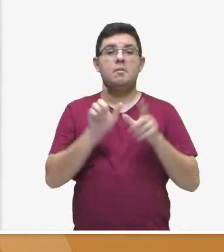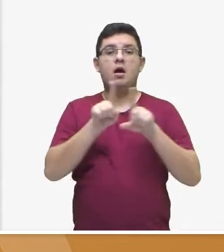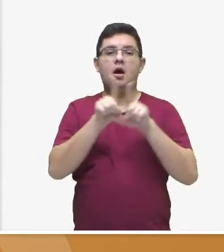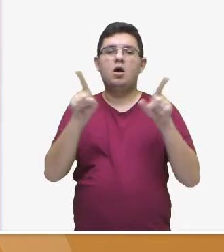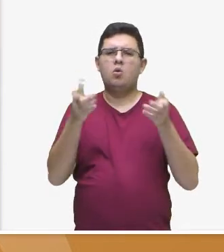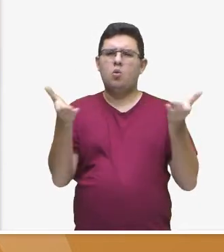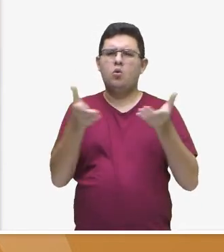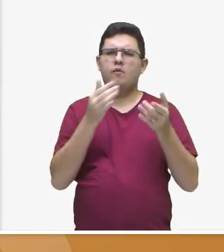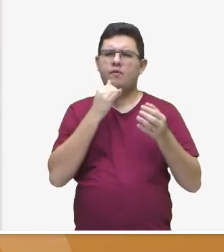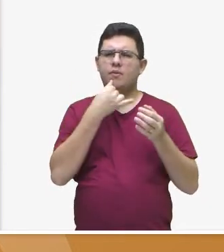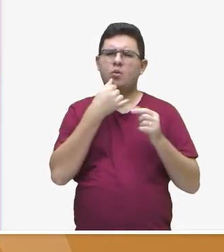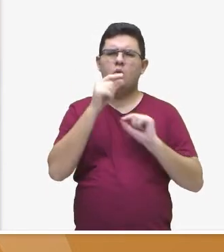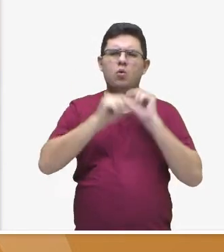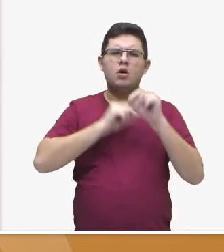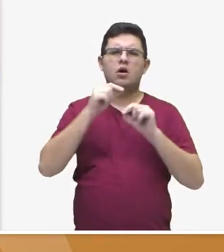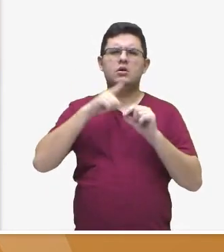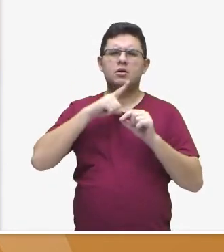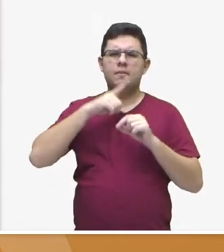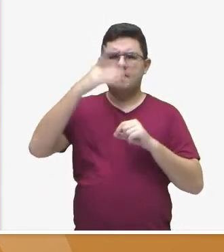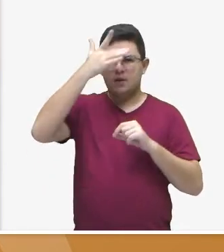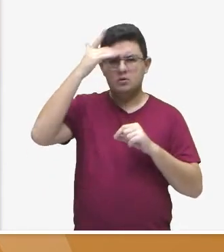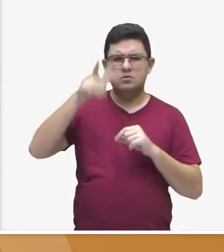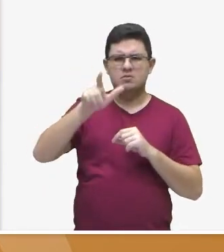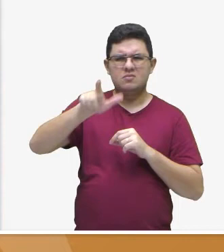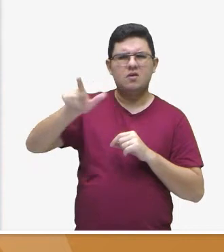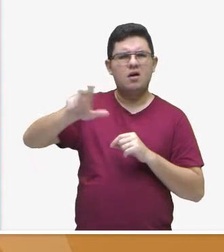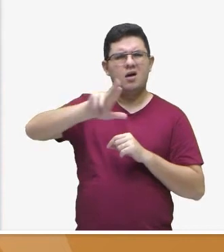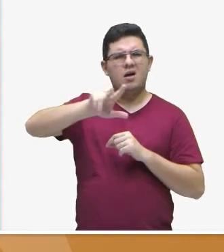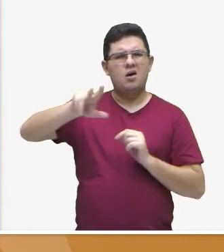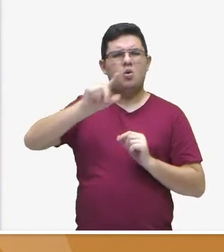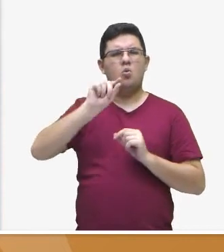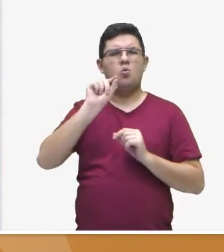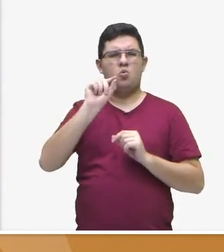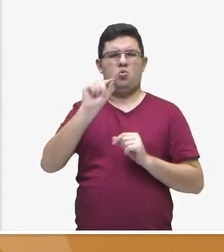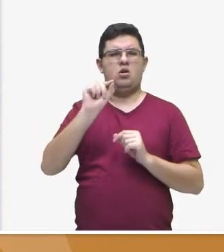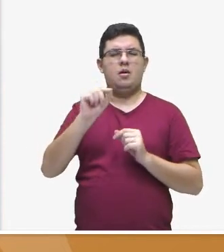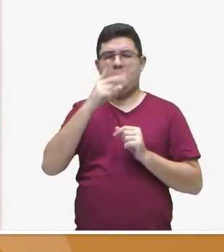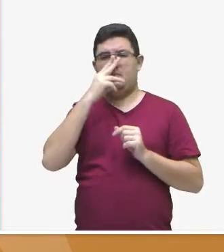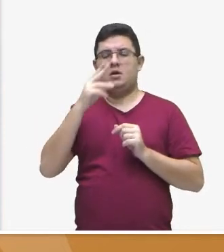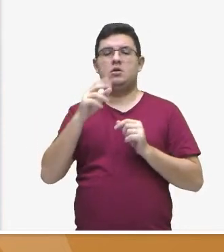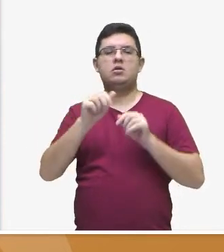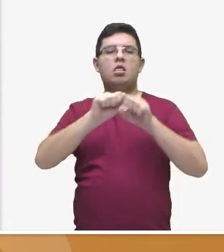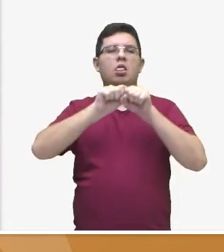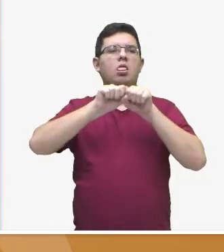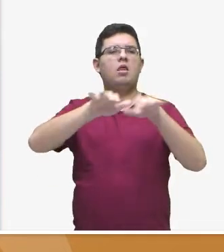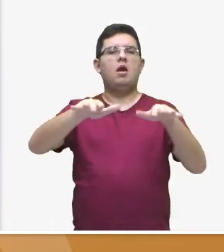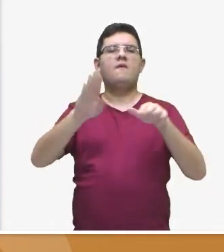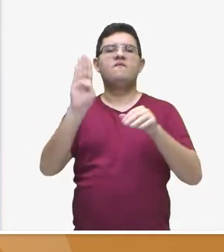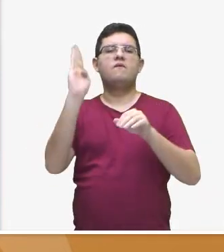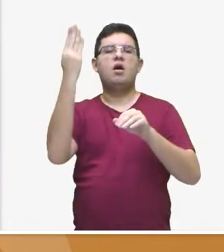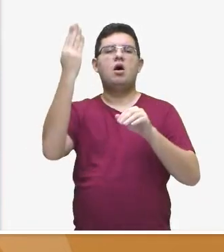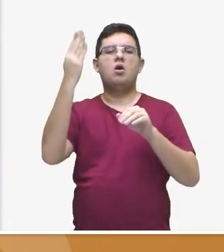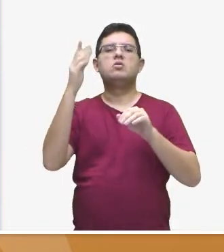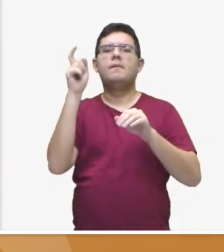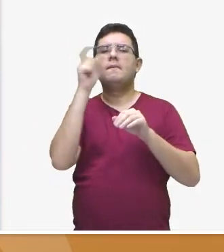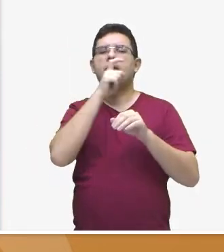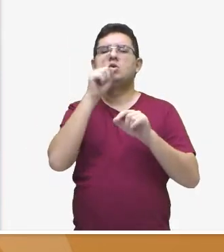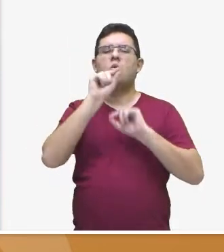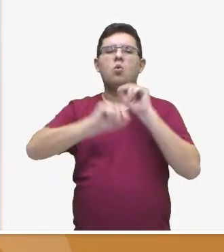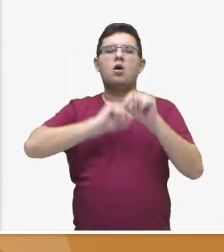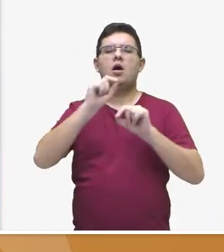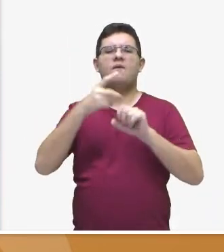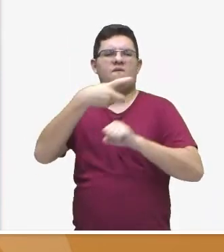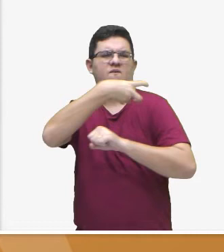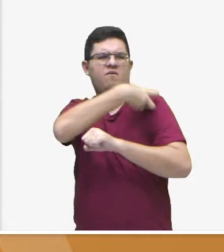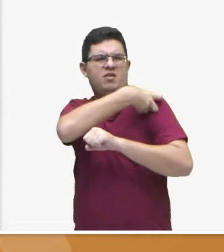pessoas maldosas, né, que estão aí nas redes sociais disseminando ideias falsas e mentirosas de que a vacina